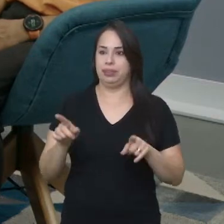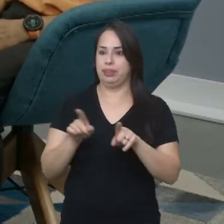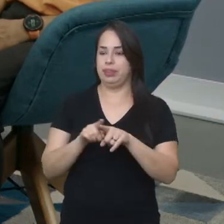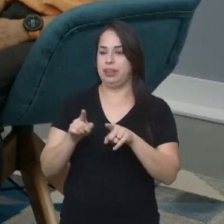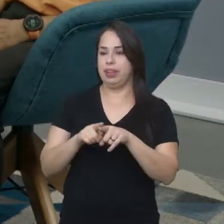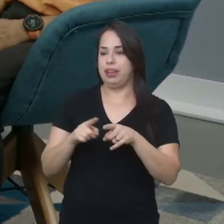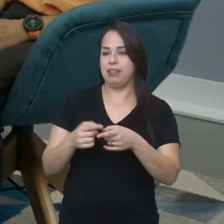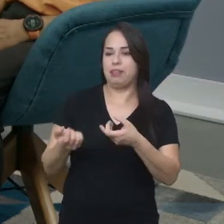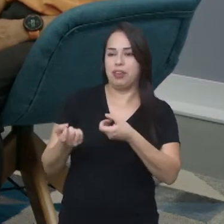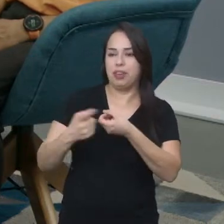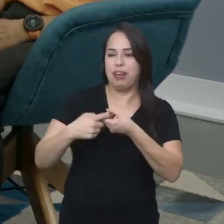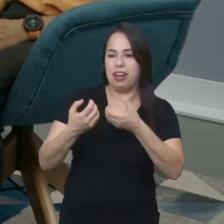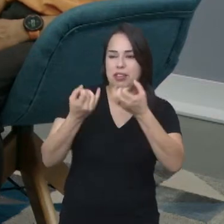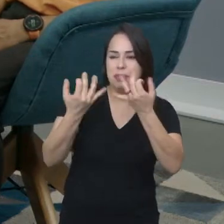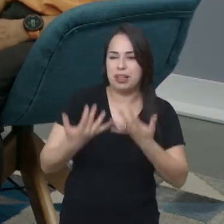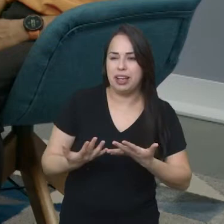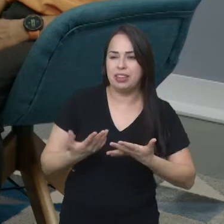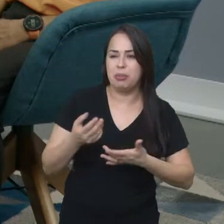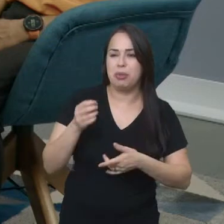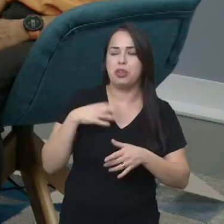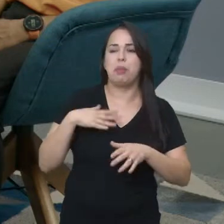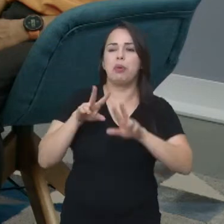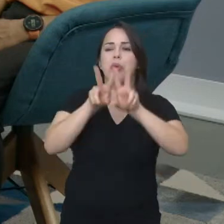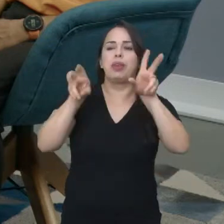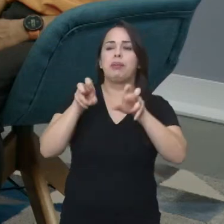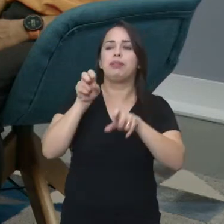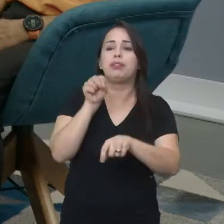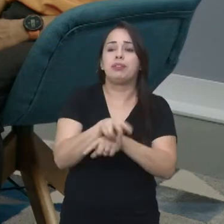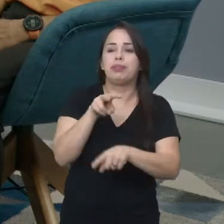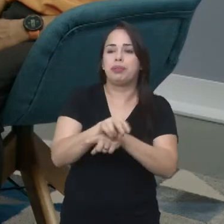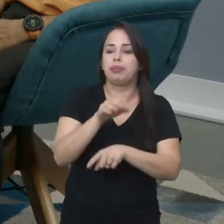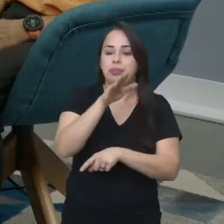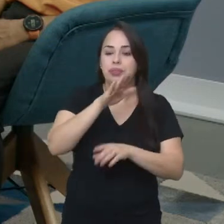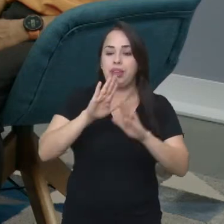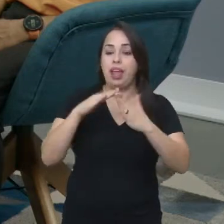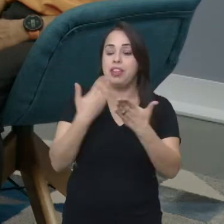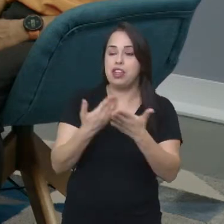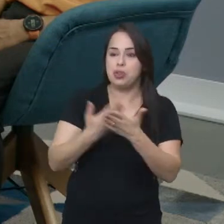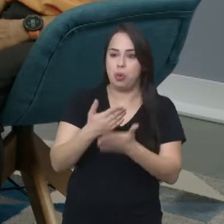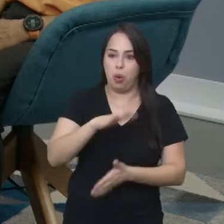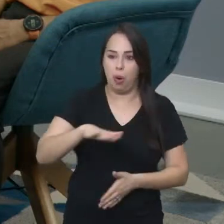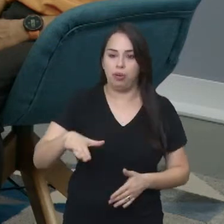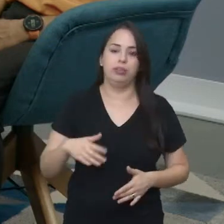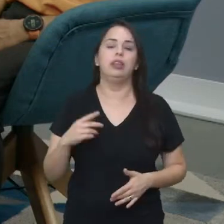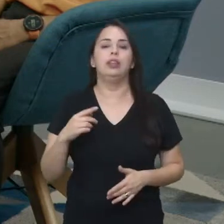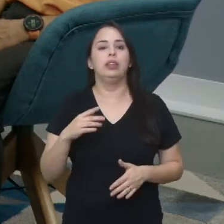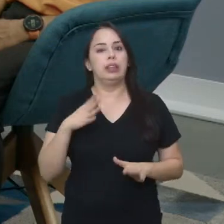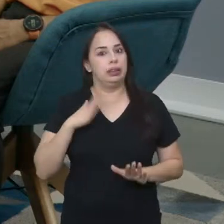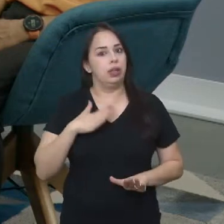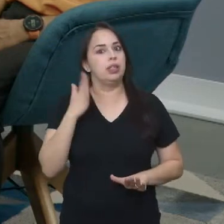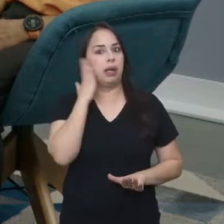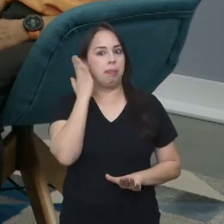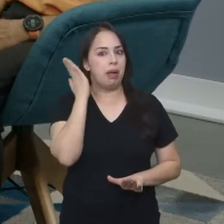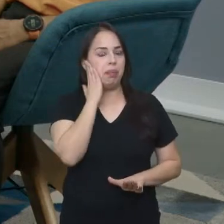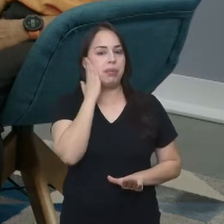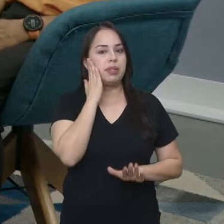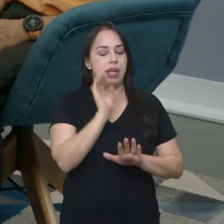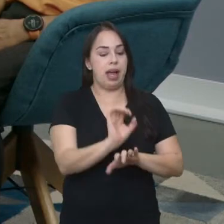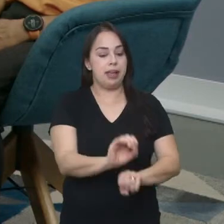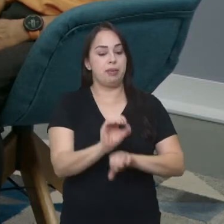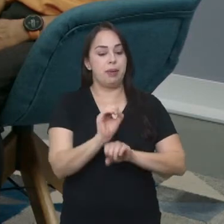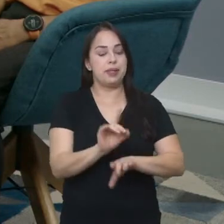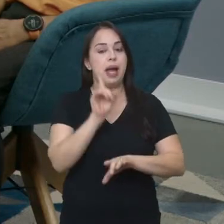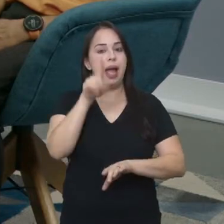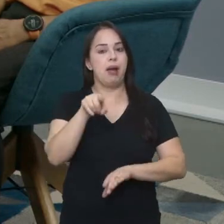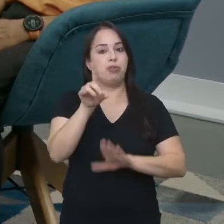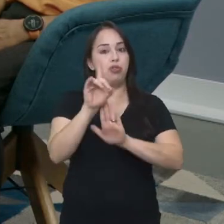o acesso à educação, que a gente fala um pouquinho no primeiro bloco. A educação a gente sabe que é um direito da criança,